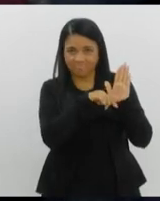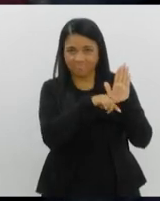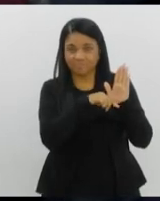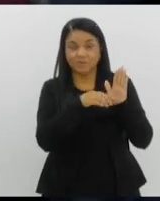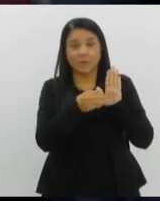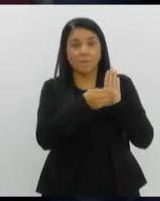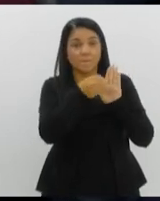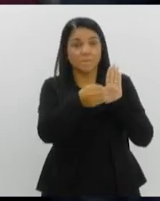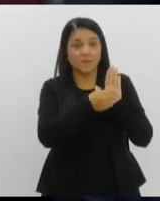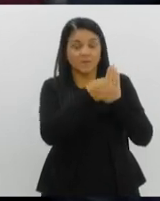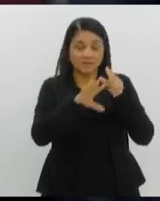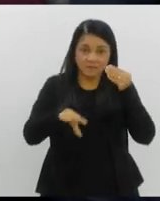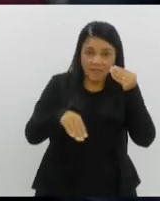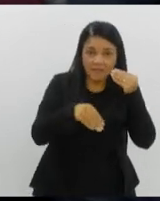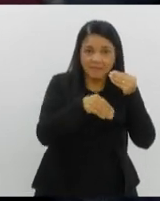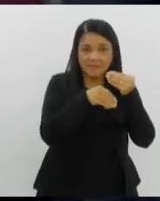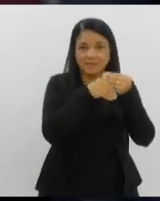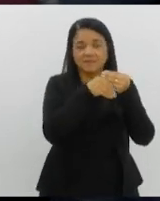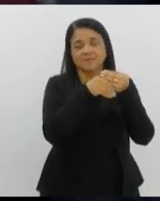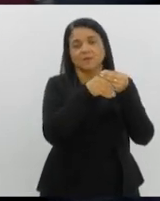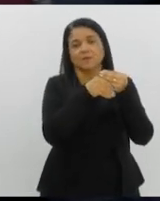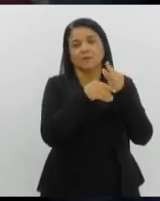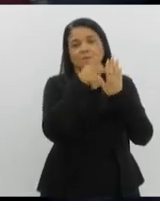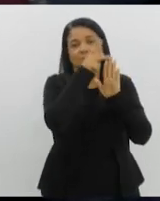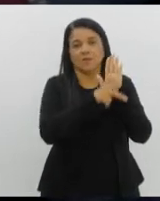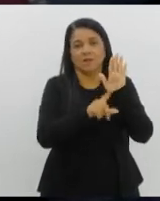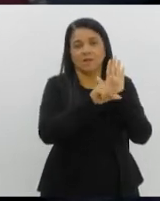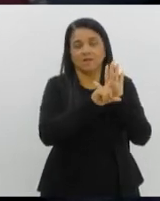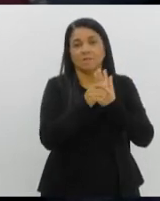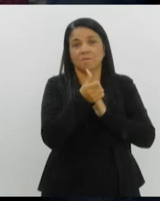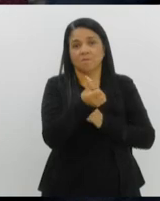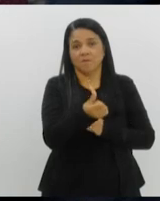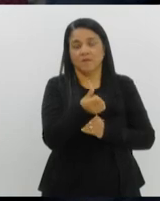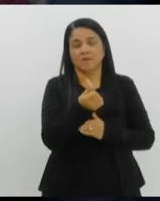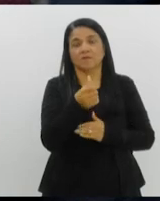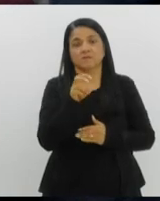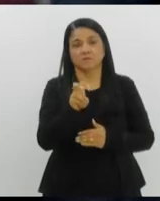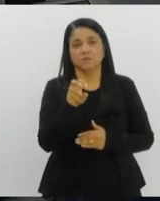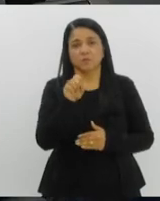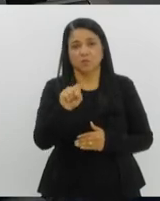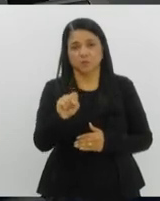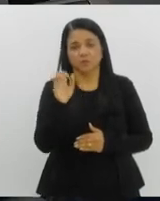pela anexação ao projeto de lei número 658/23.